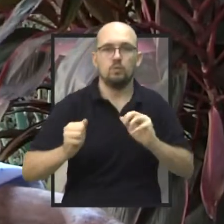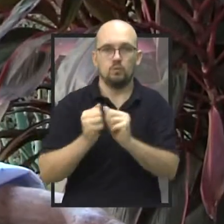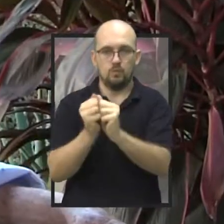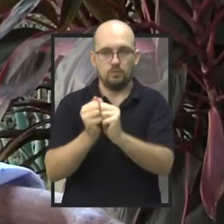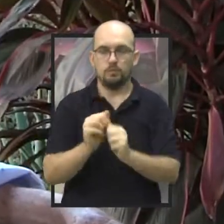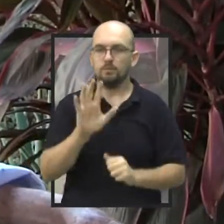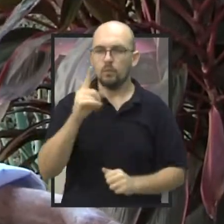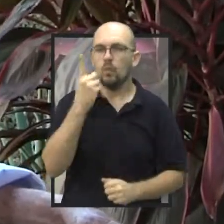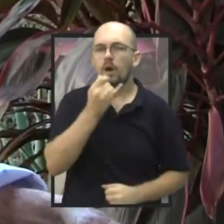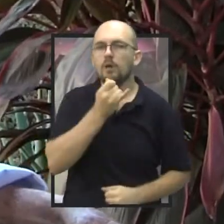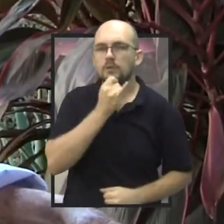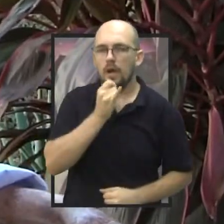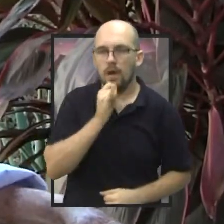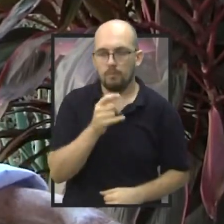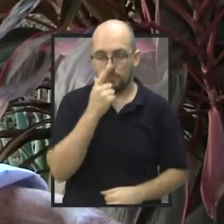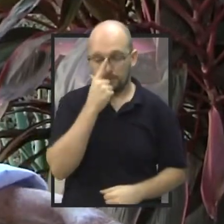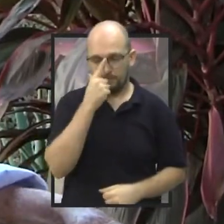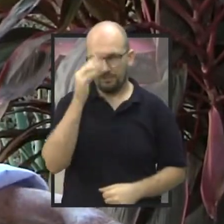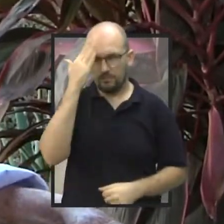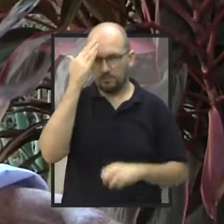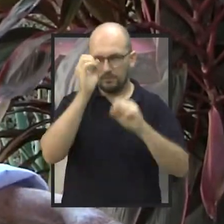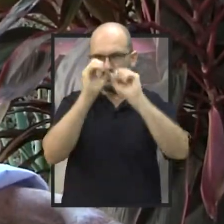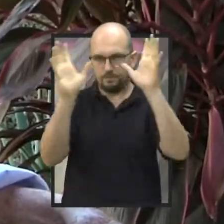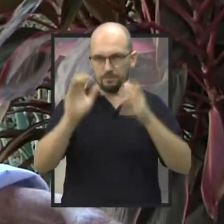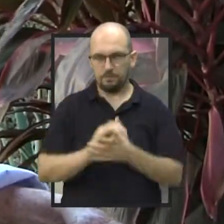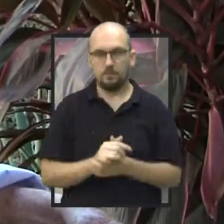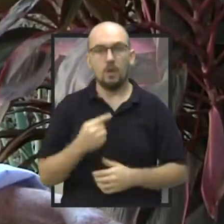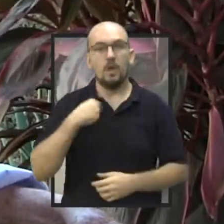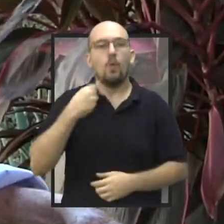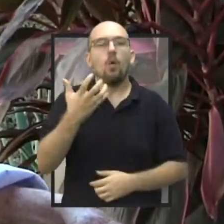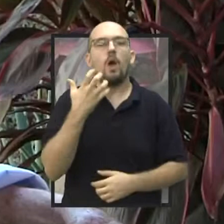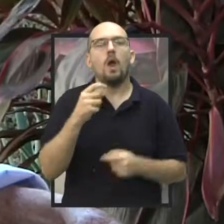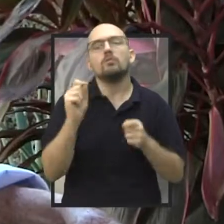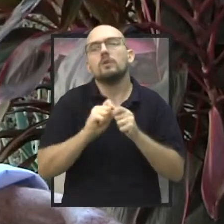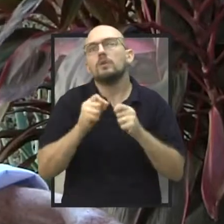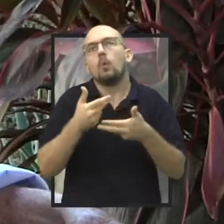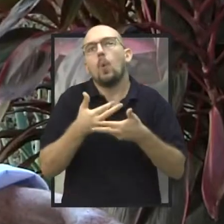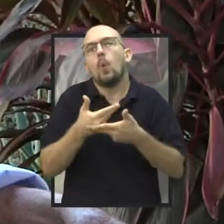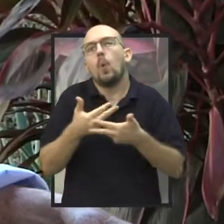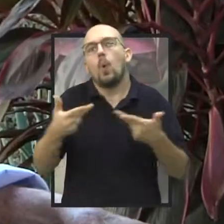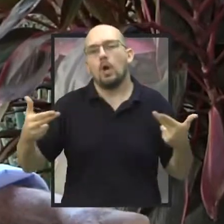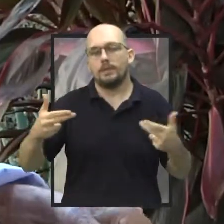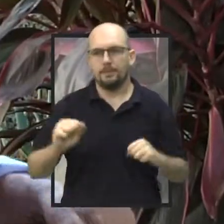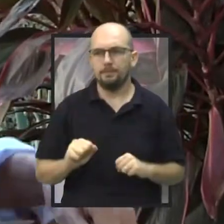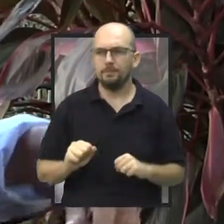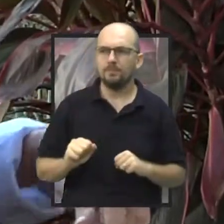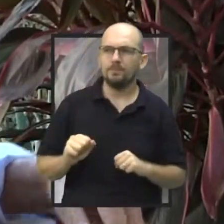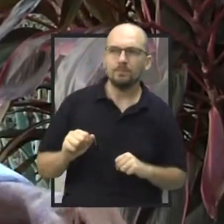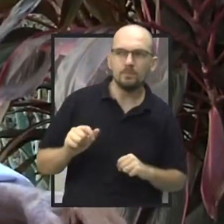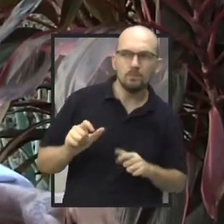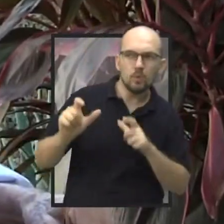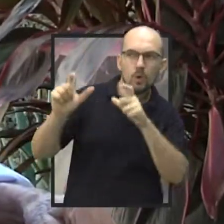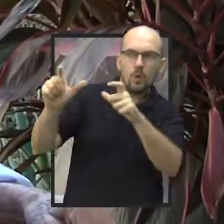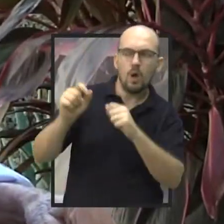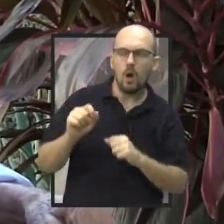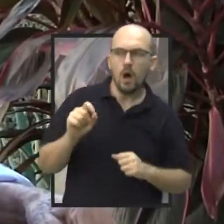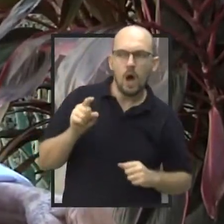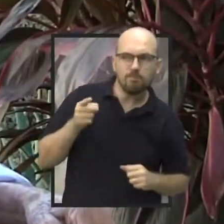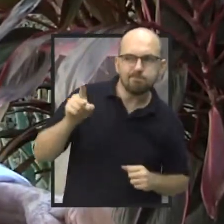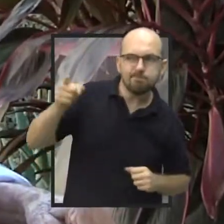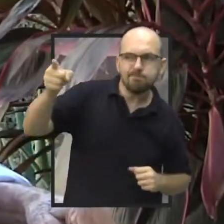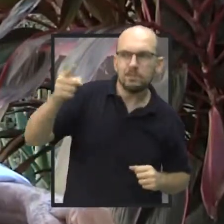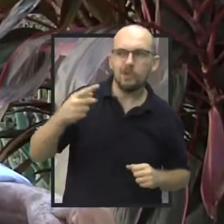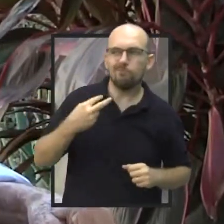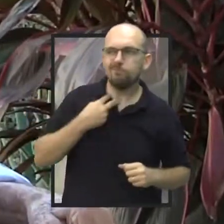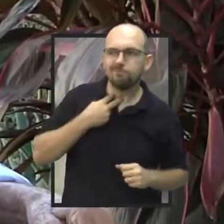facilmente. Eu quero fazer alguma coisa e o local é longínquo, eu não vou poder